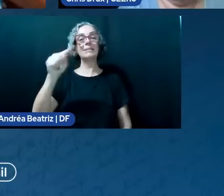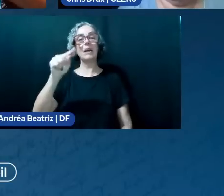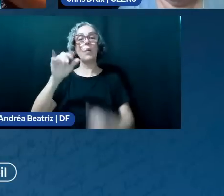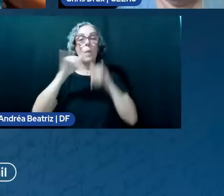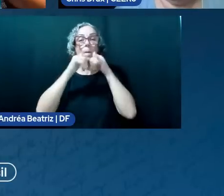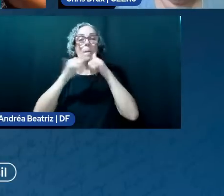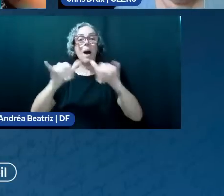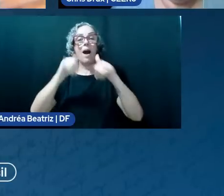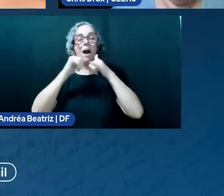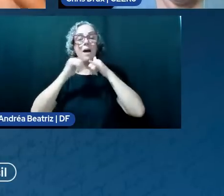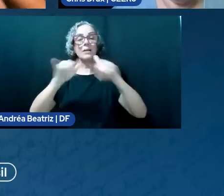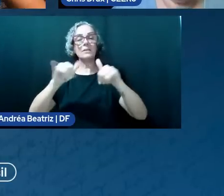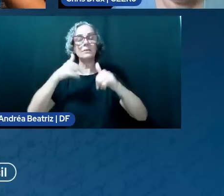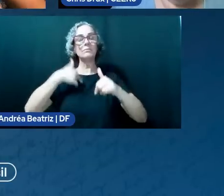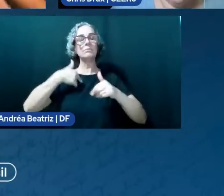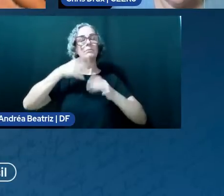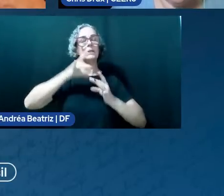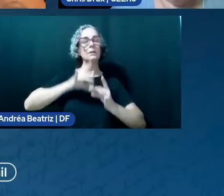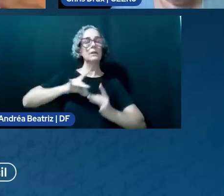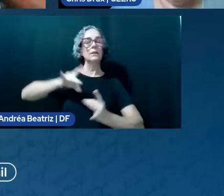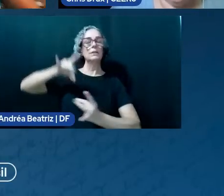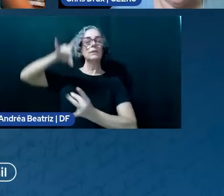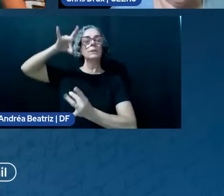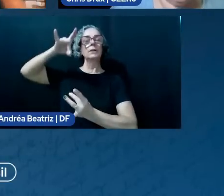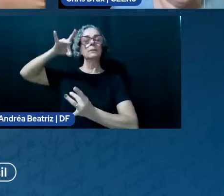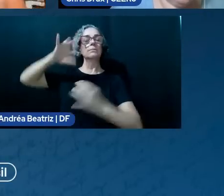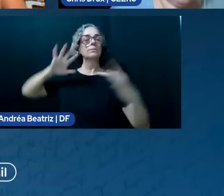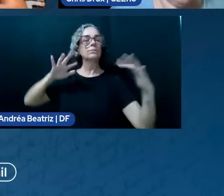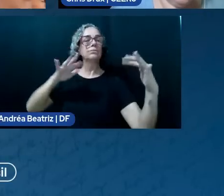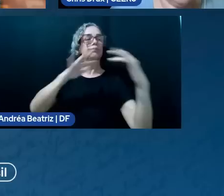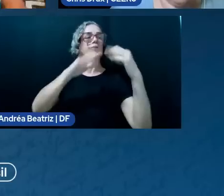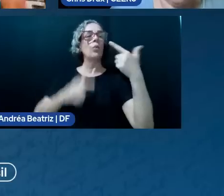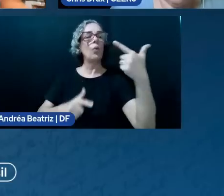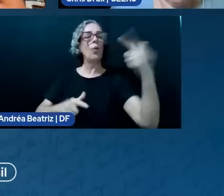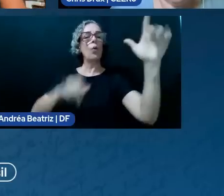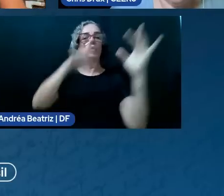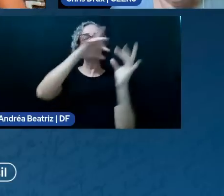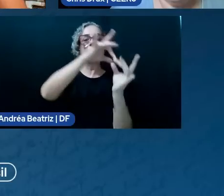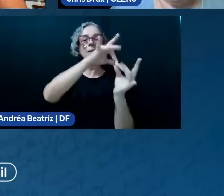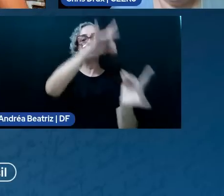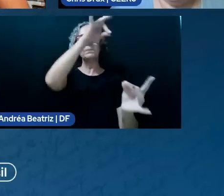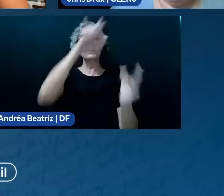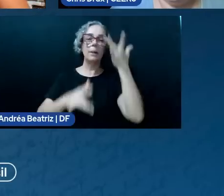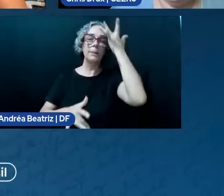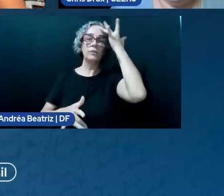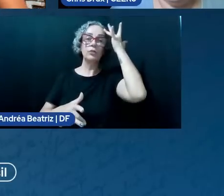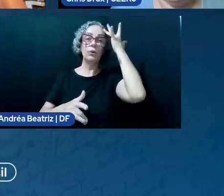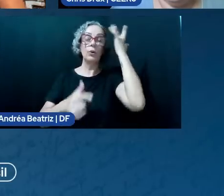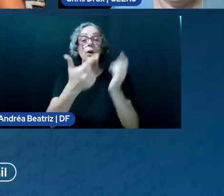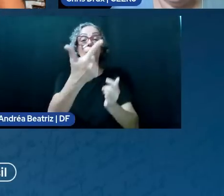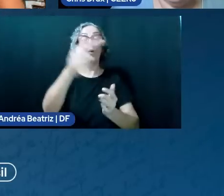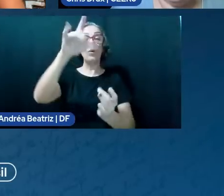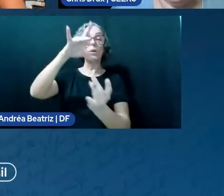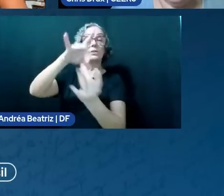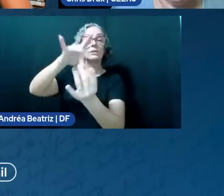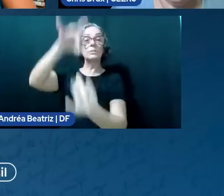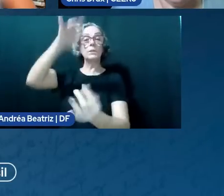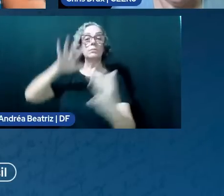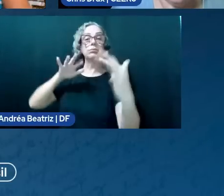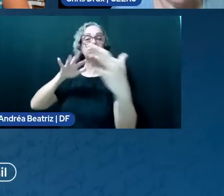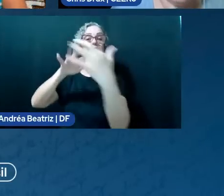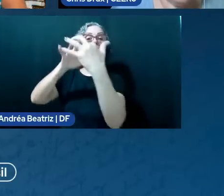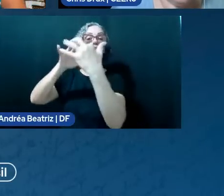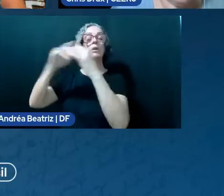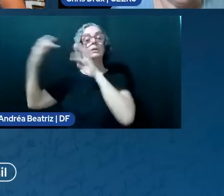que ocorrendo, coloca esses convulsionários em contato com o plano espiritual e